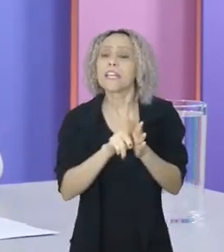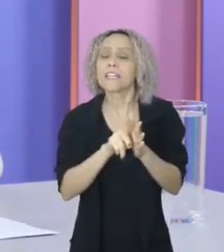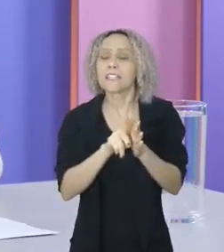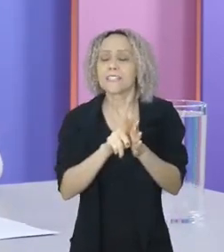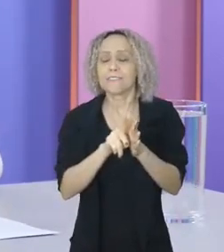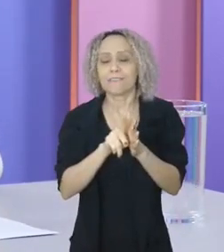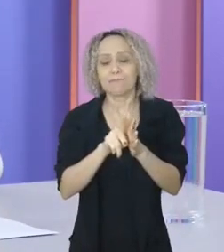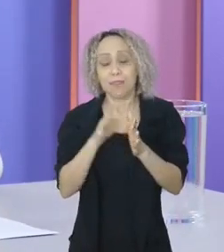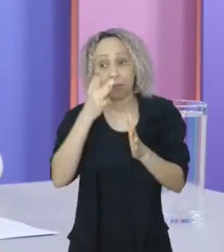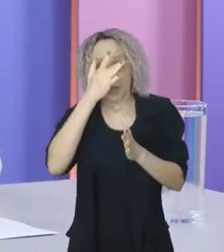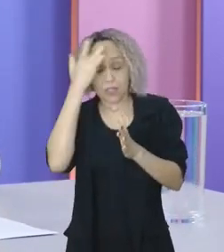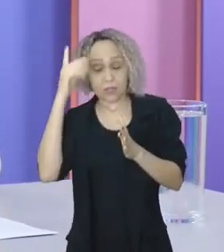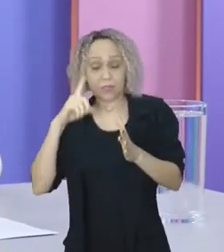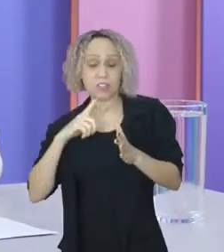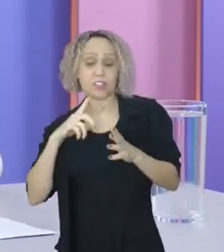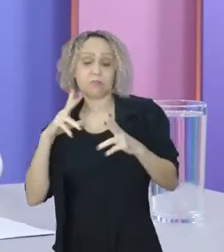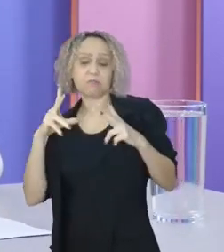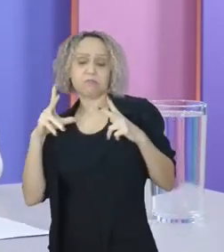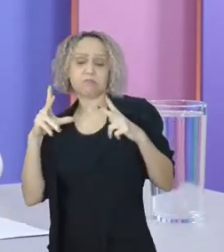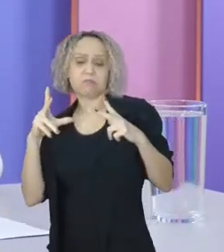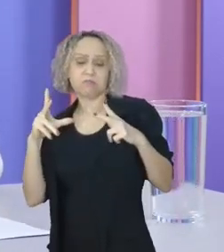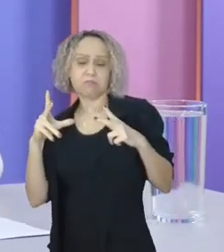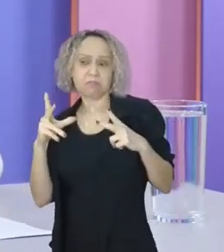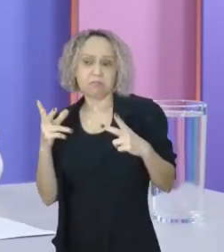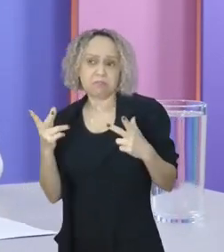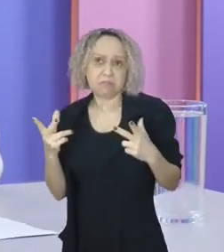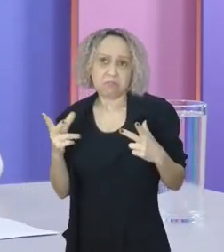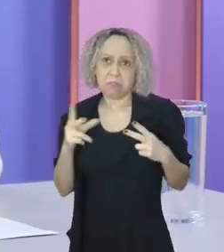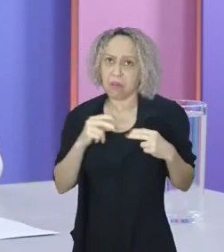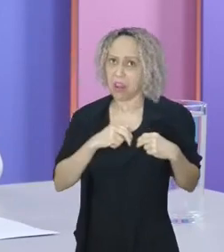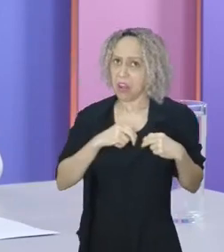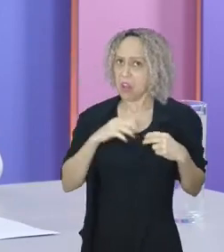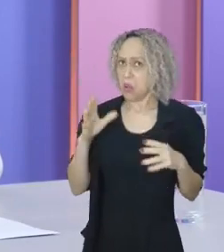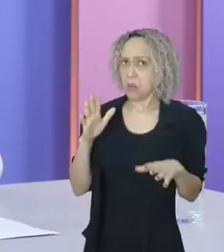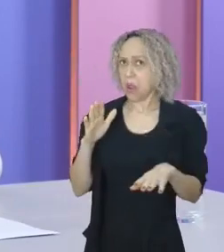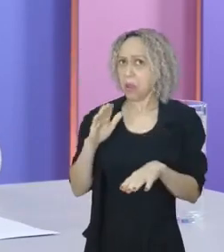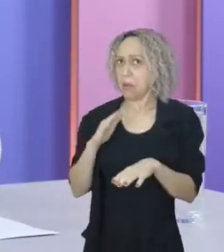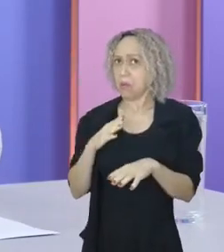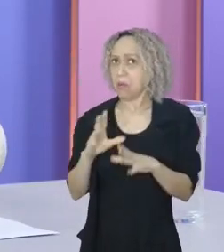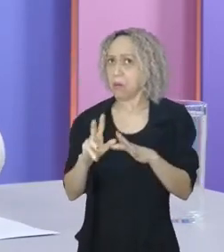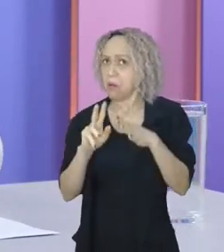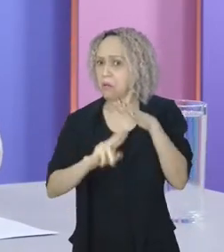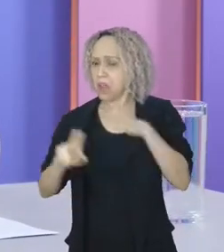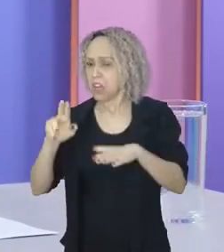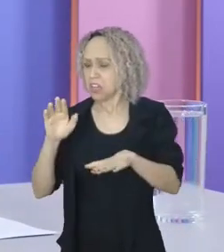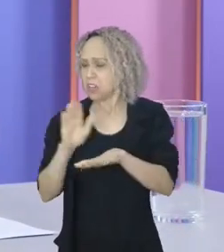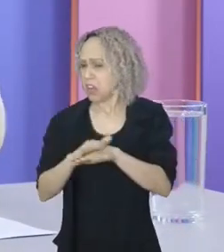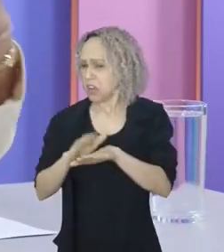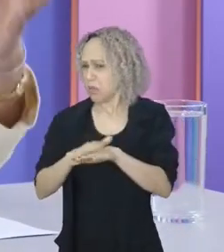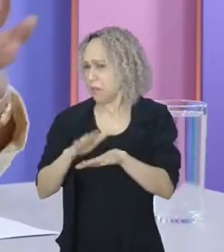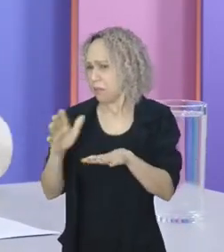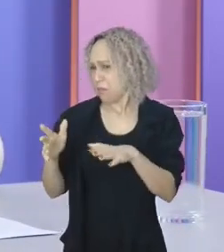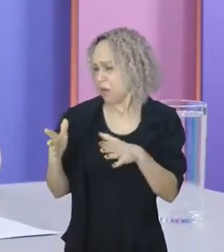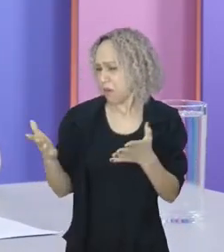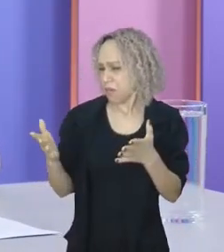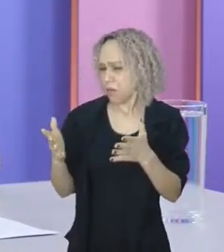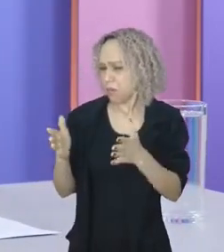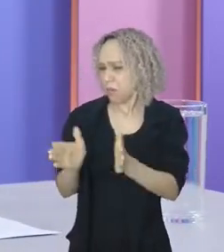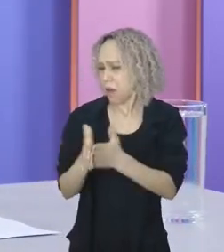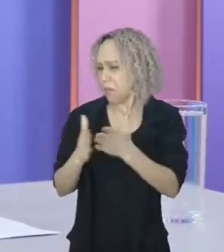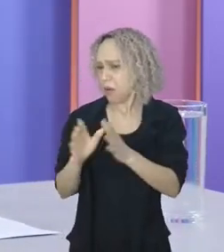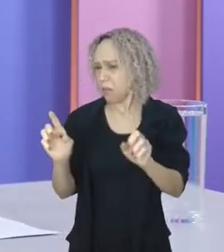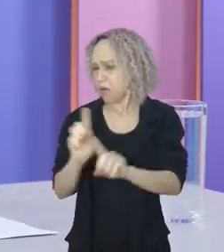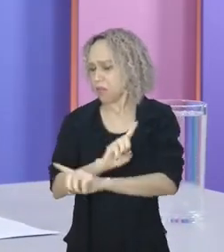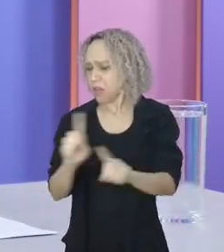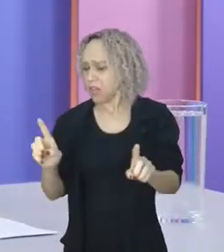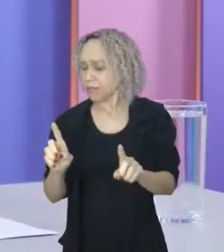desconstituído, porque você nascer em berço de ouro e dedicar a vida para os